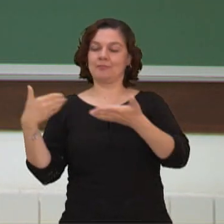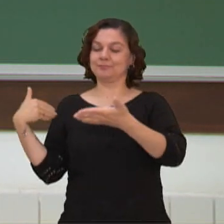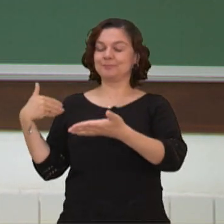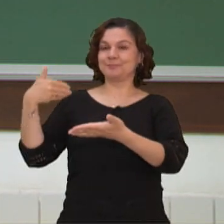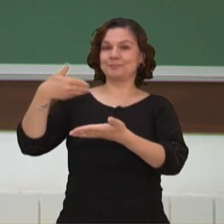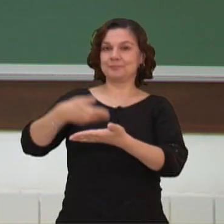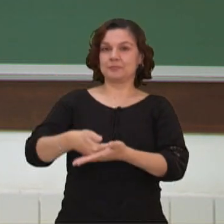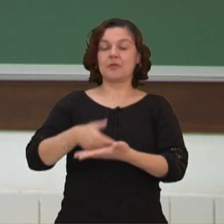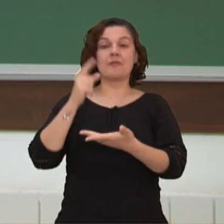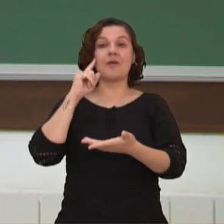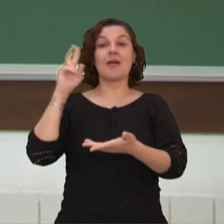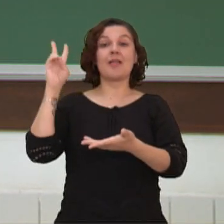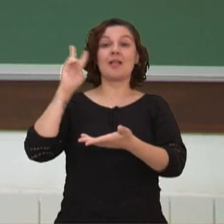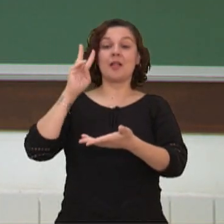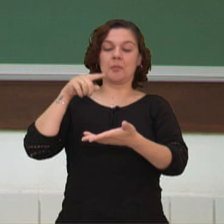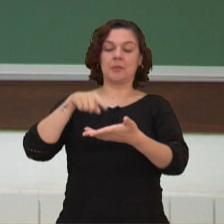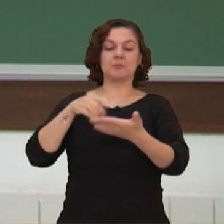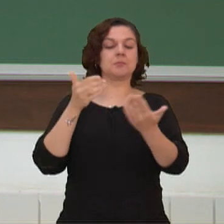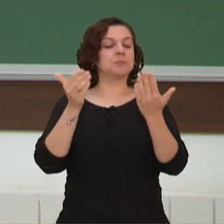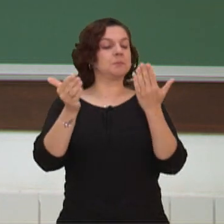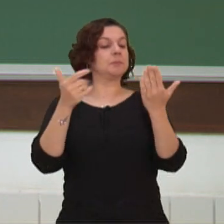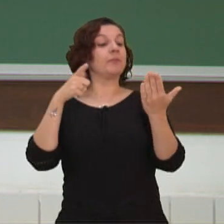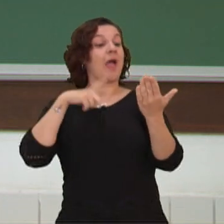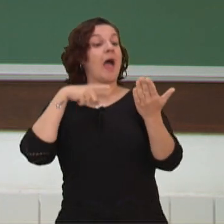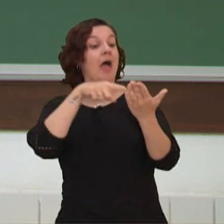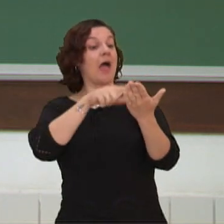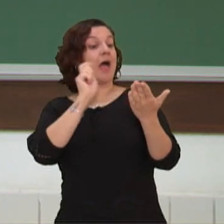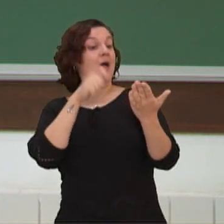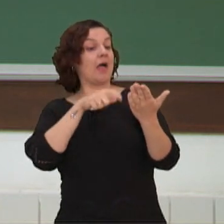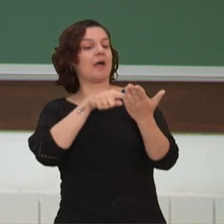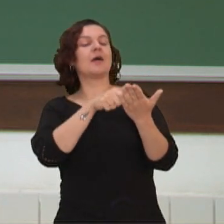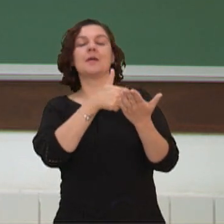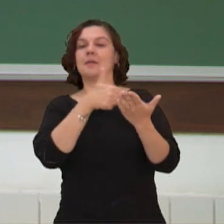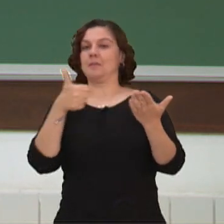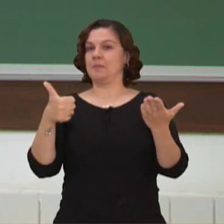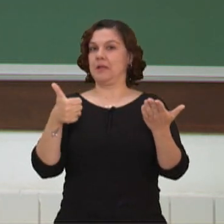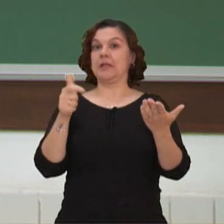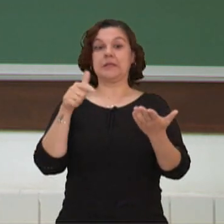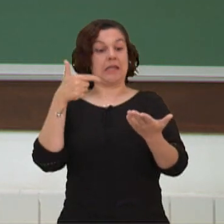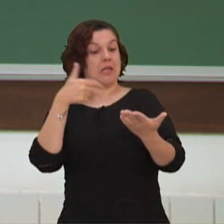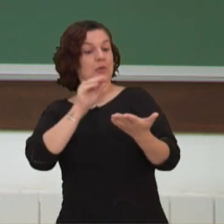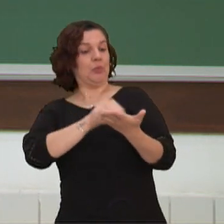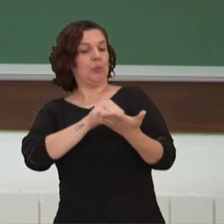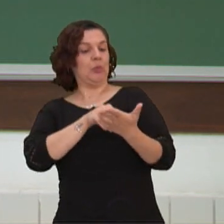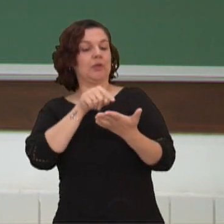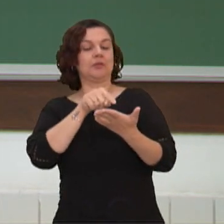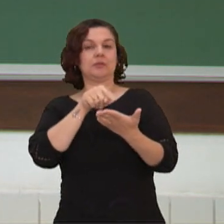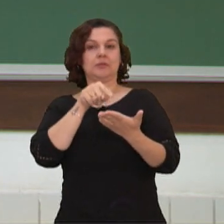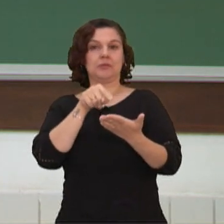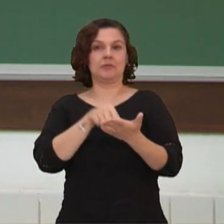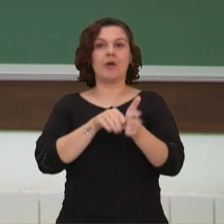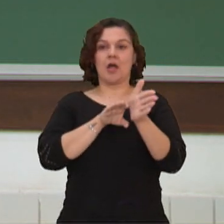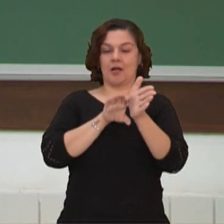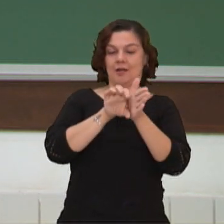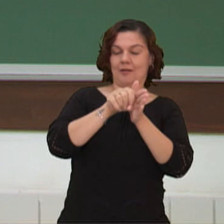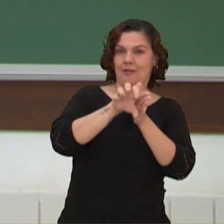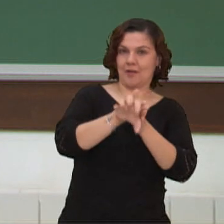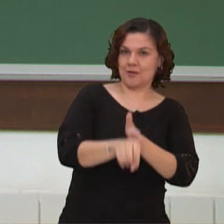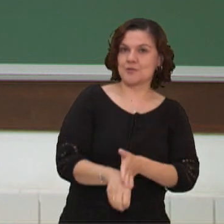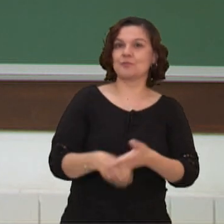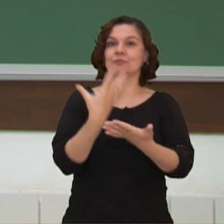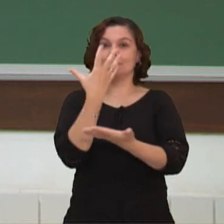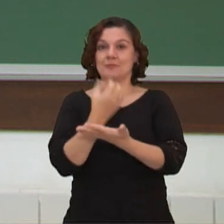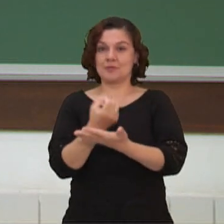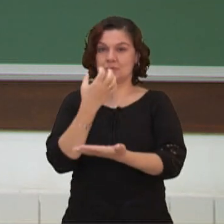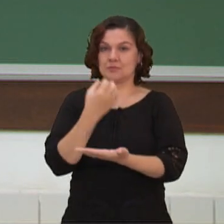retomada você verifica se você tem as anotações dessas aulas. Se você não tem, Google Classroom, acesse os slides das